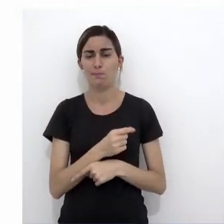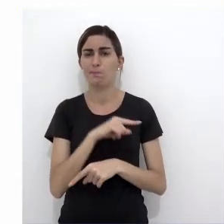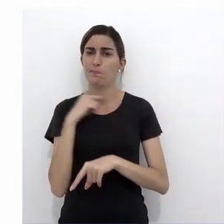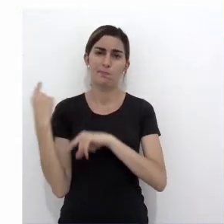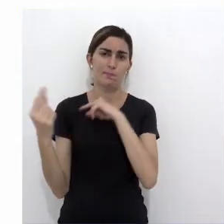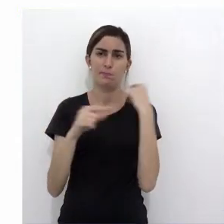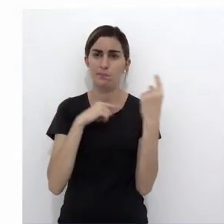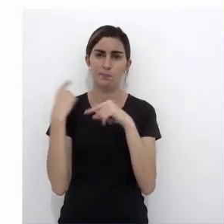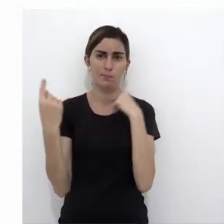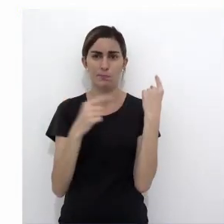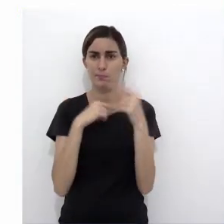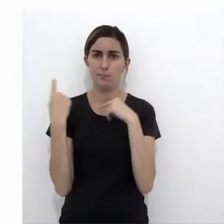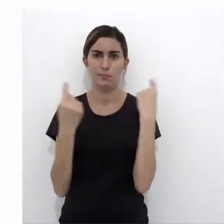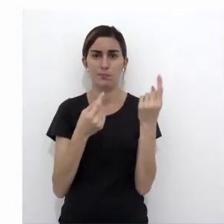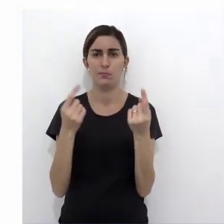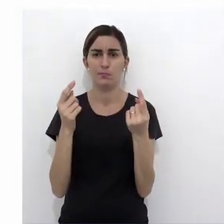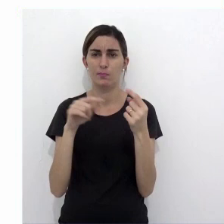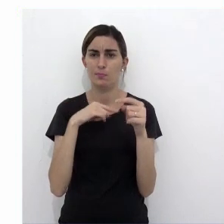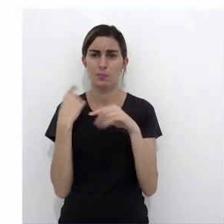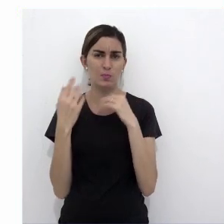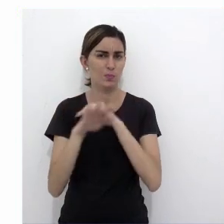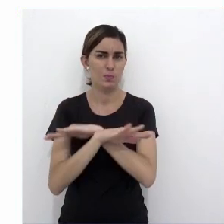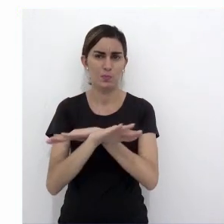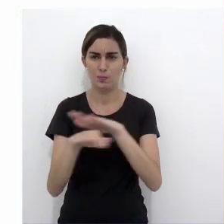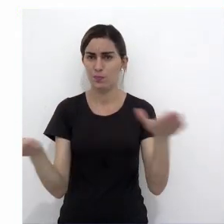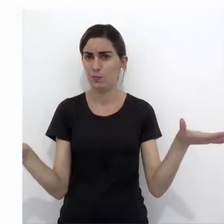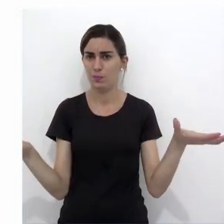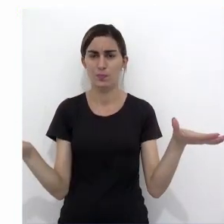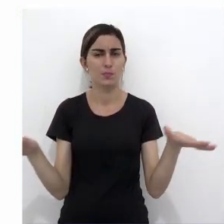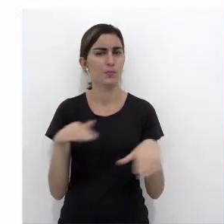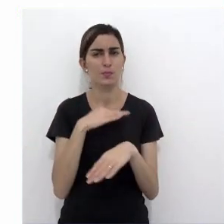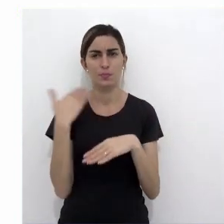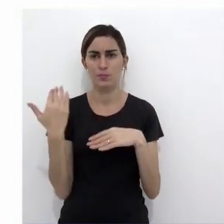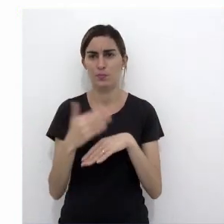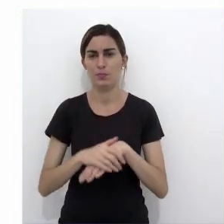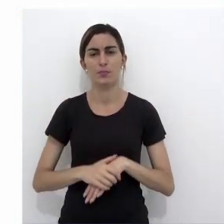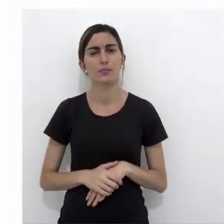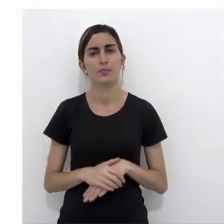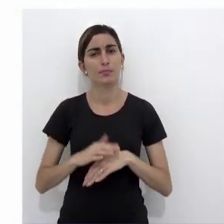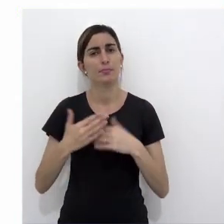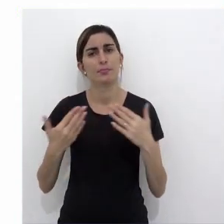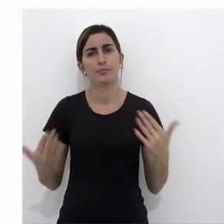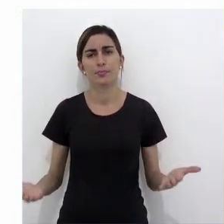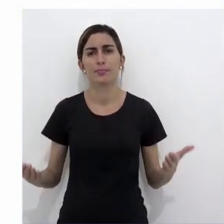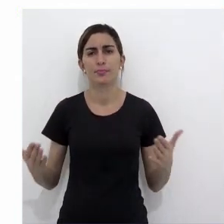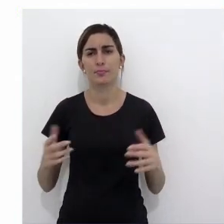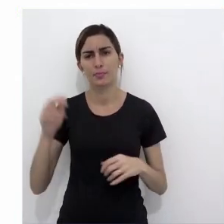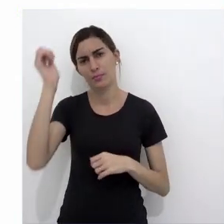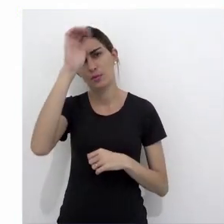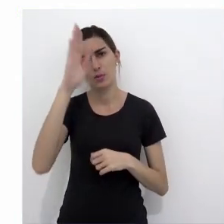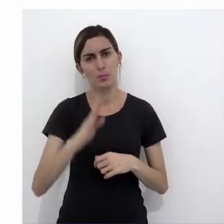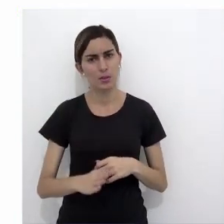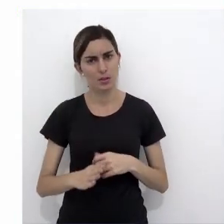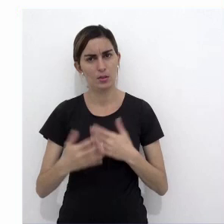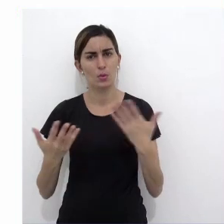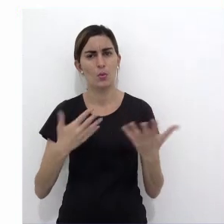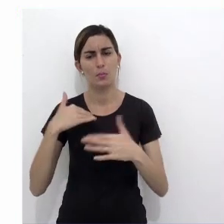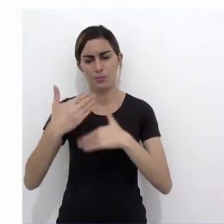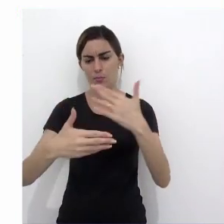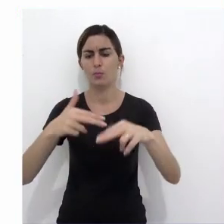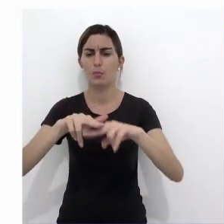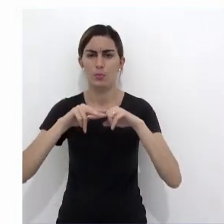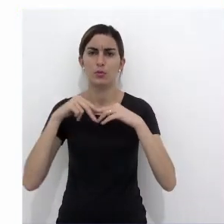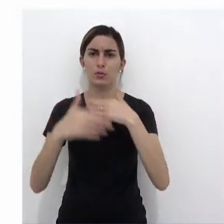Paraguai, okay, foi dizimada. No Brasil, como consequência dessa